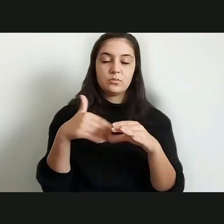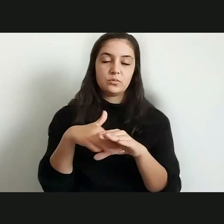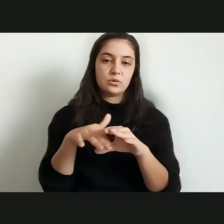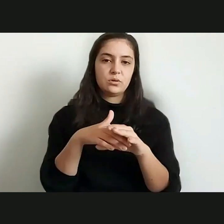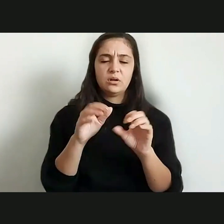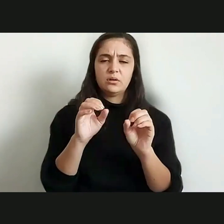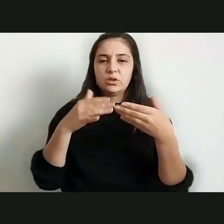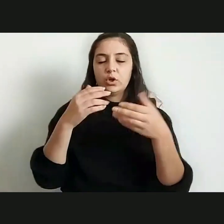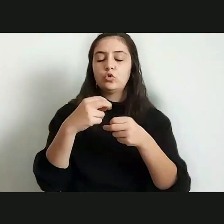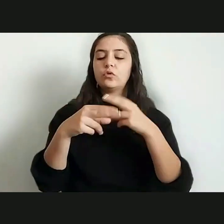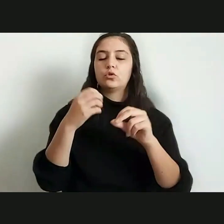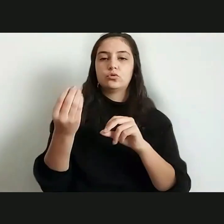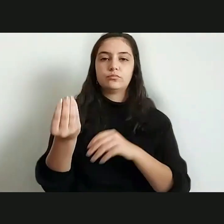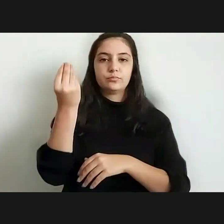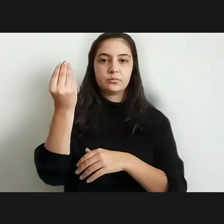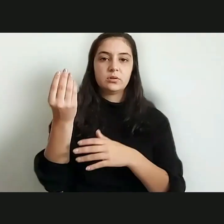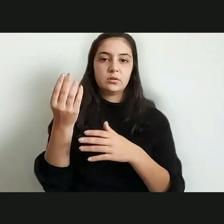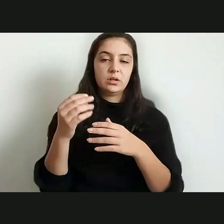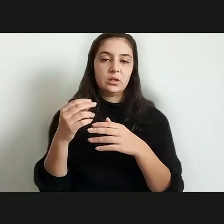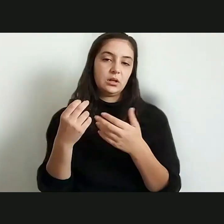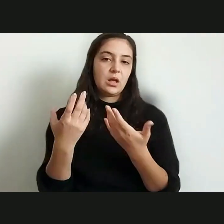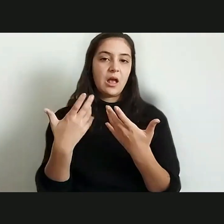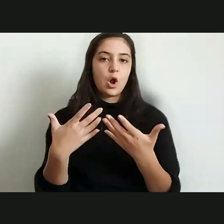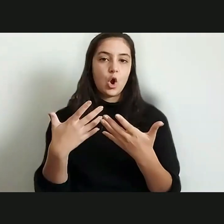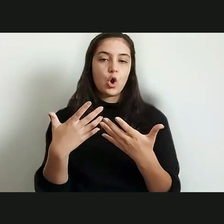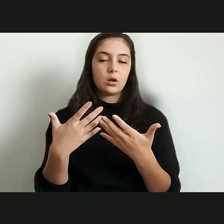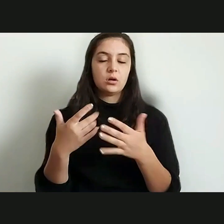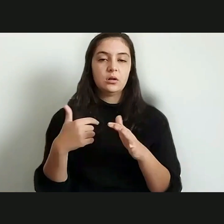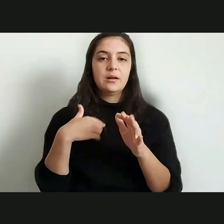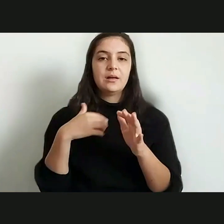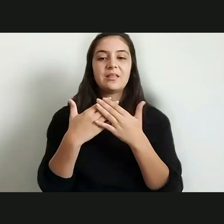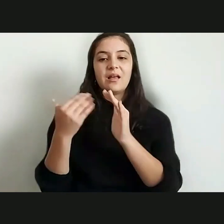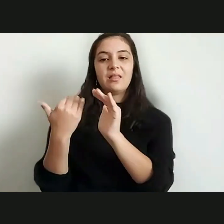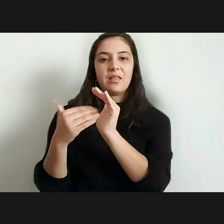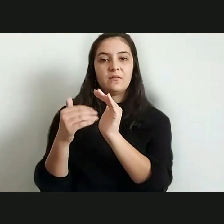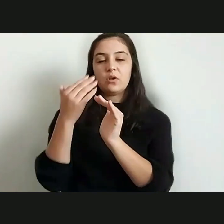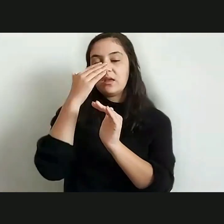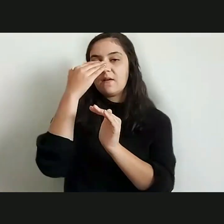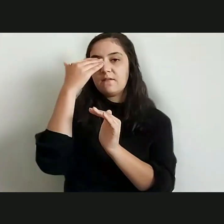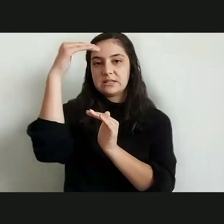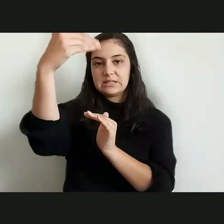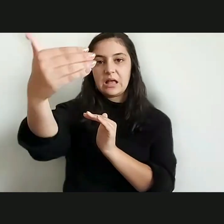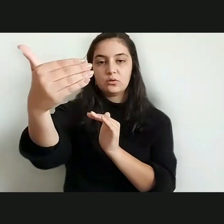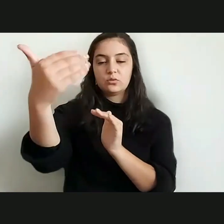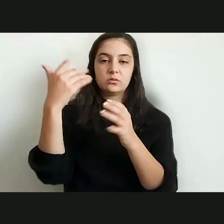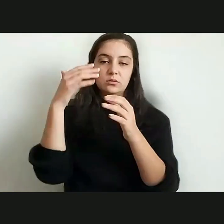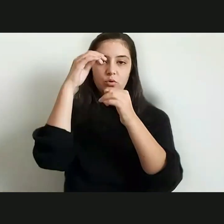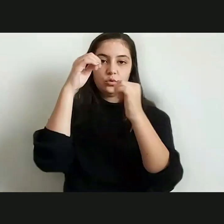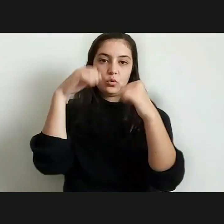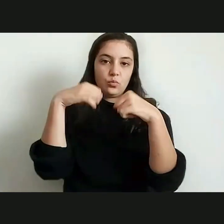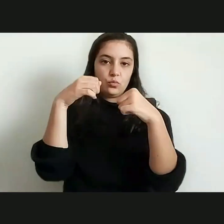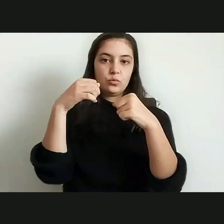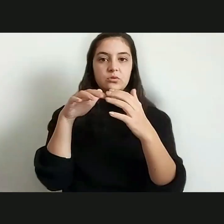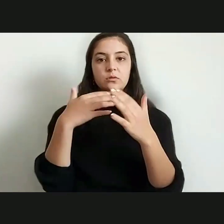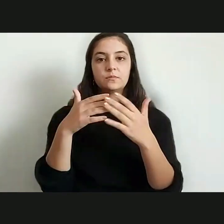mais inovadores e mais atuais, que nós vamos encontrar no nível intermédio e no nível avançado de compromisso. Essas práticas dependem